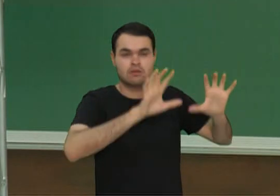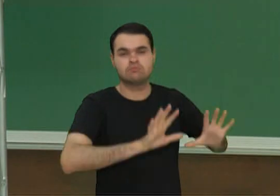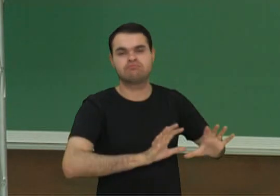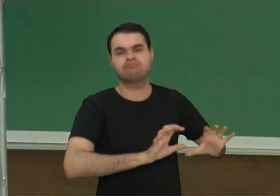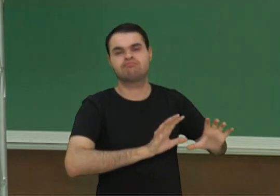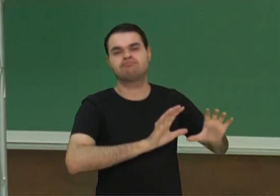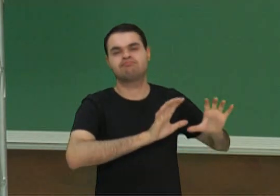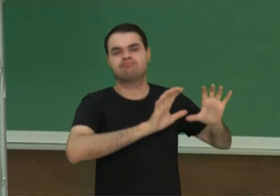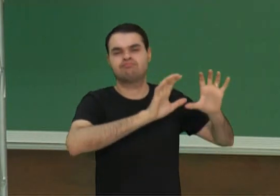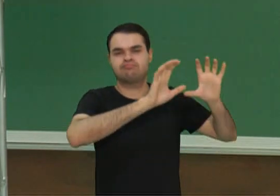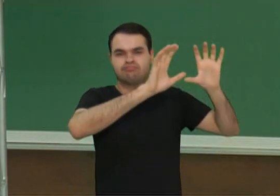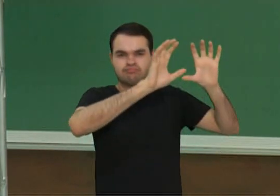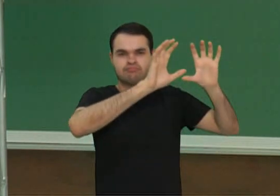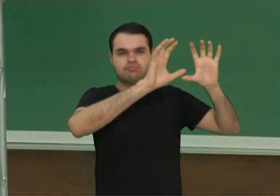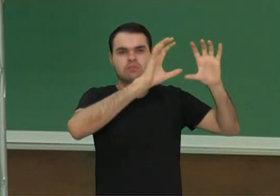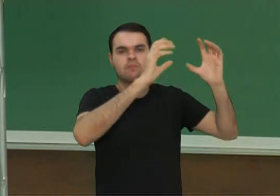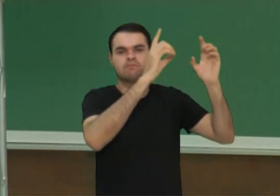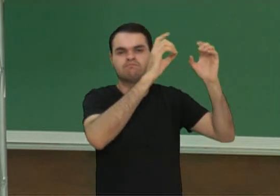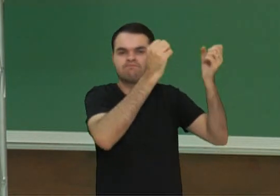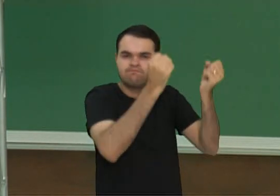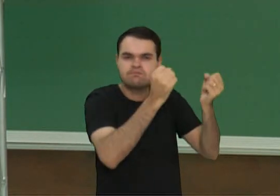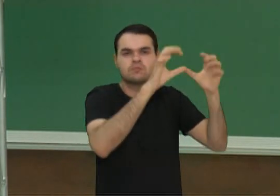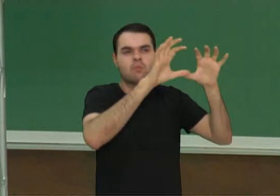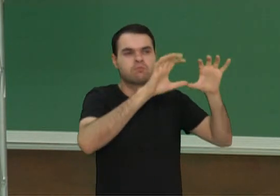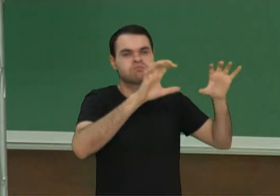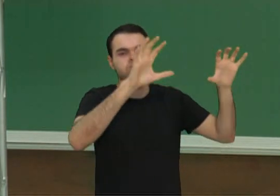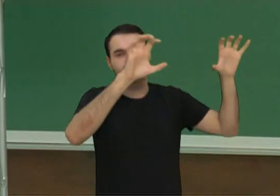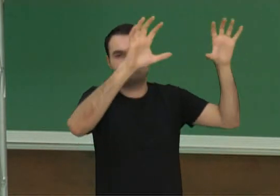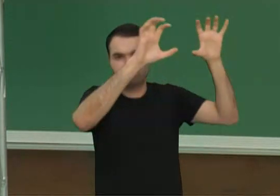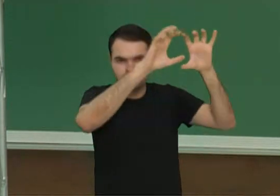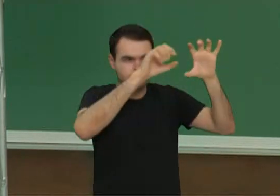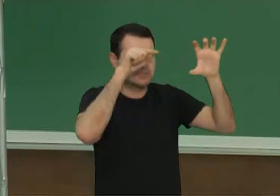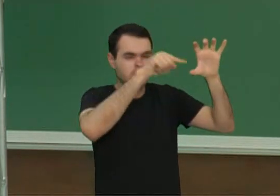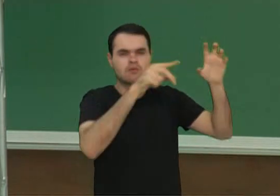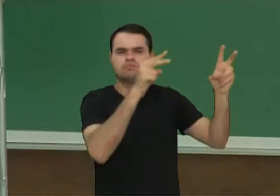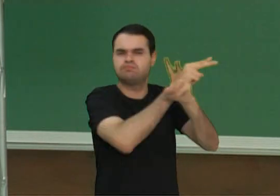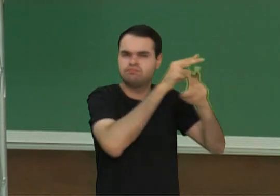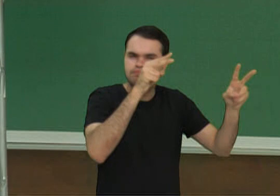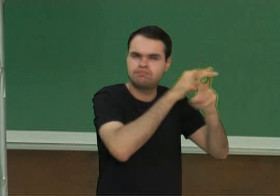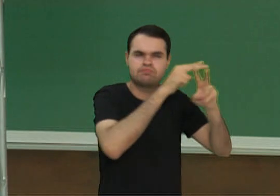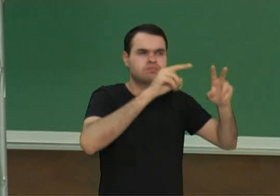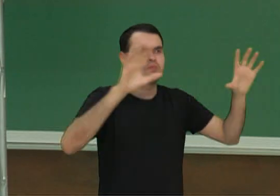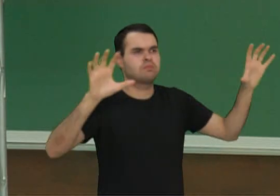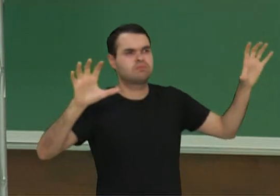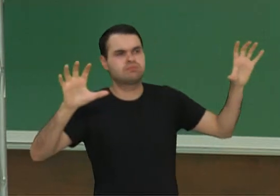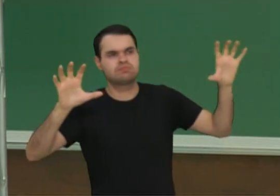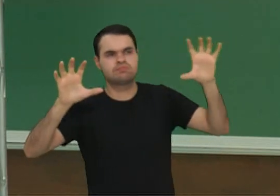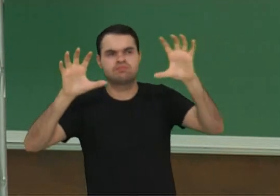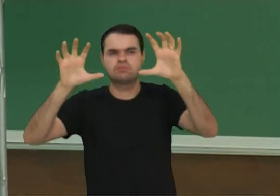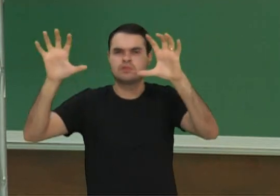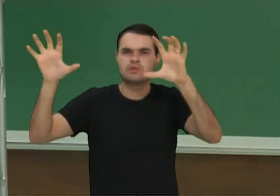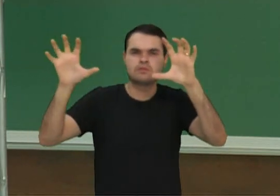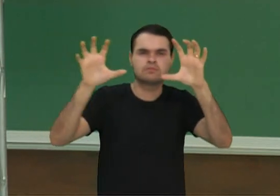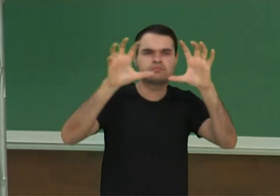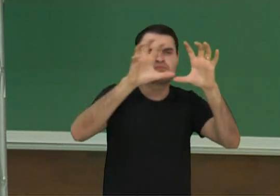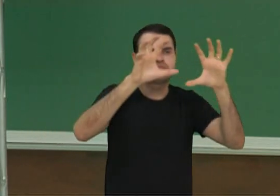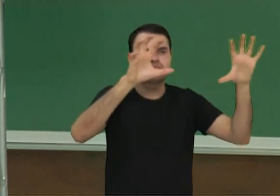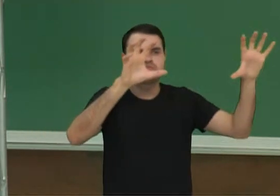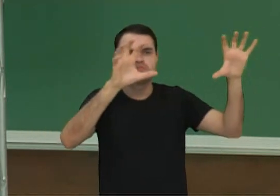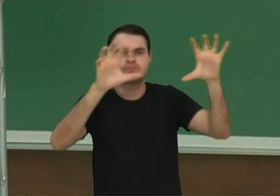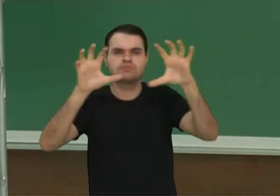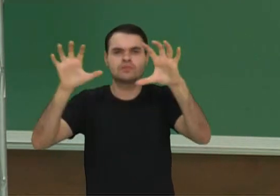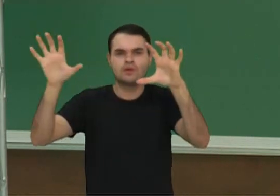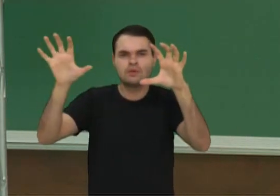que ela evapora, ela vai se condensar formando nuvens. A ação dos ventos transporta essas nuvens de um lugar